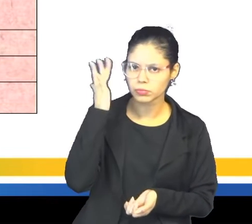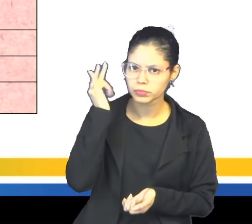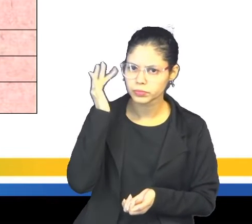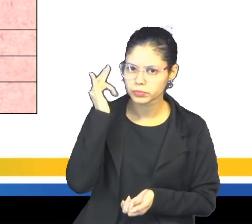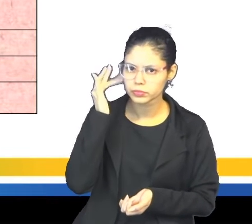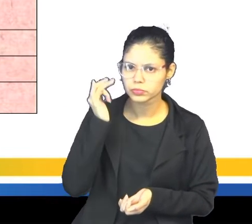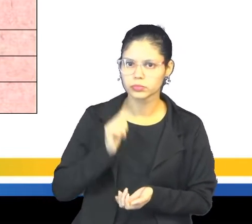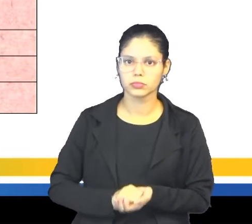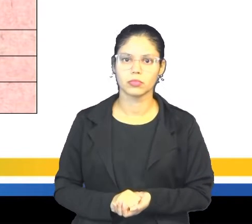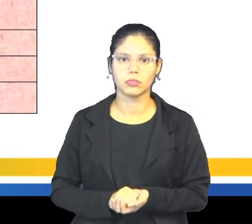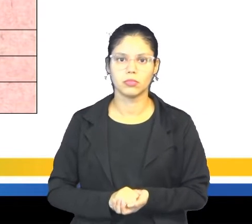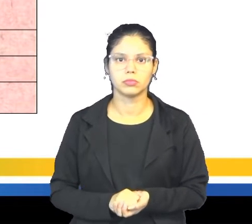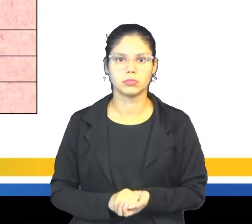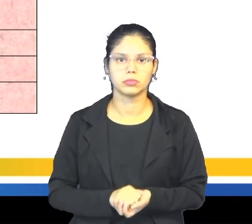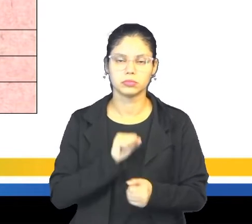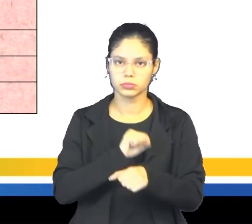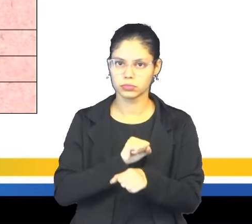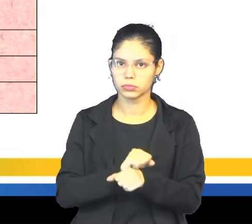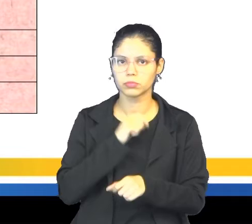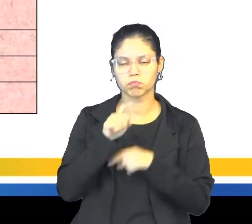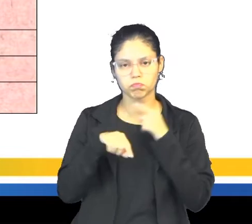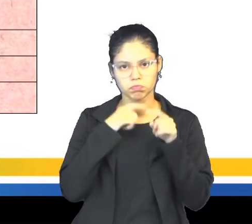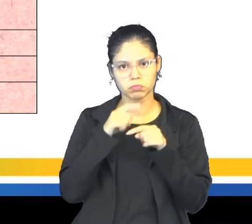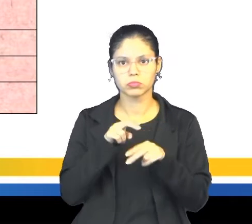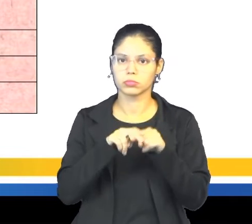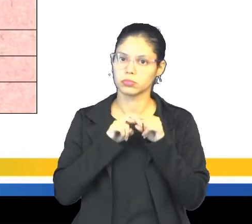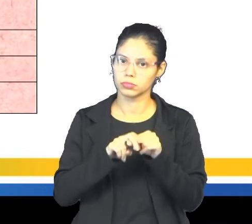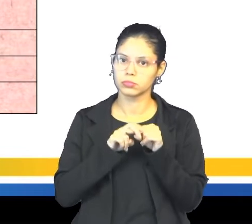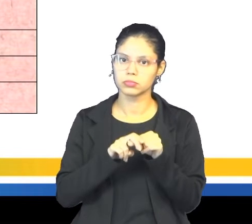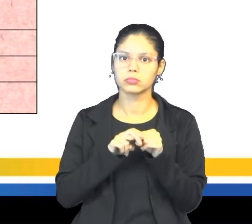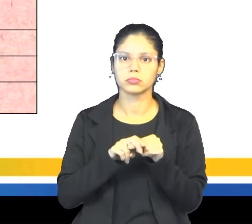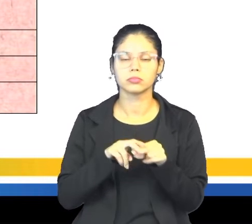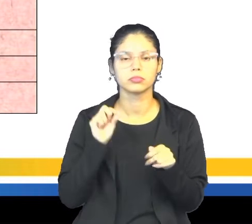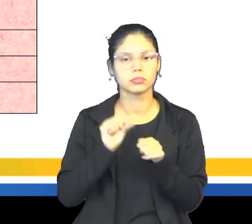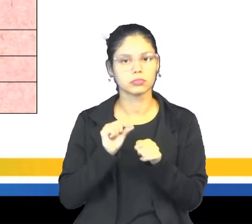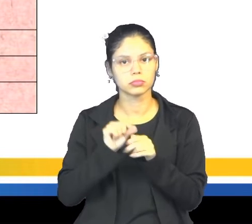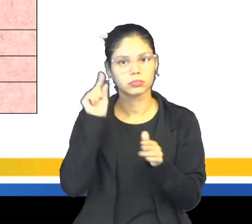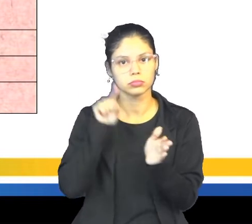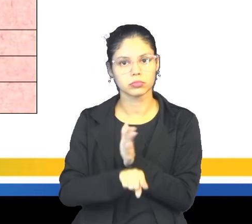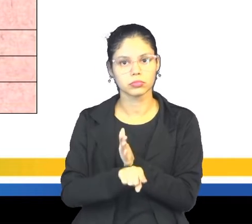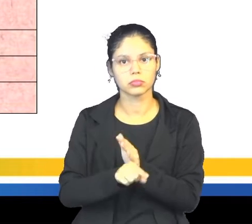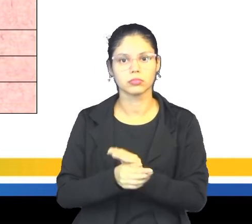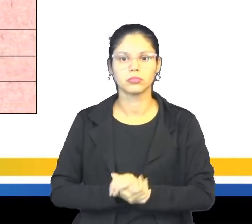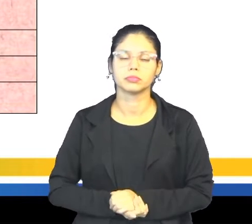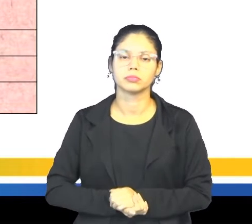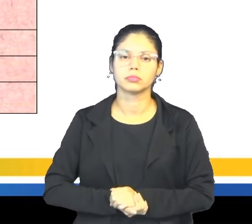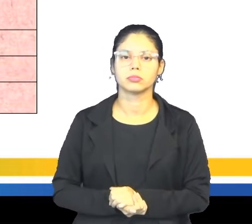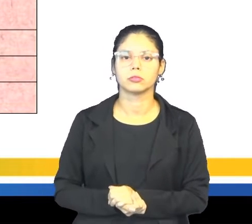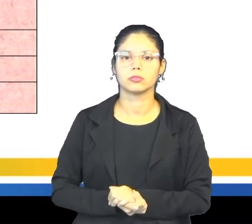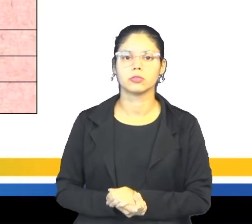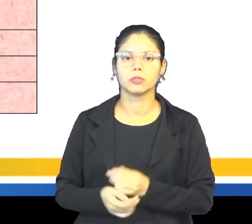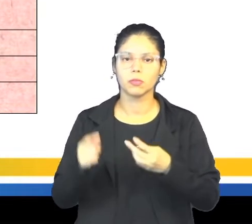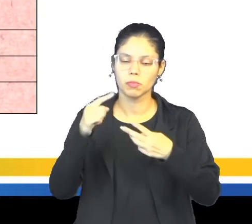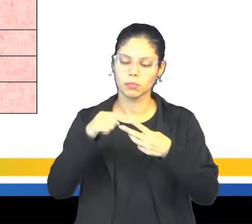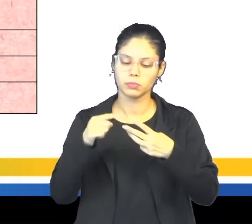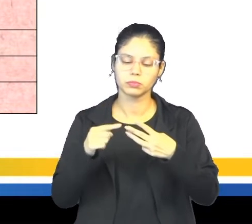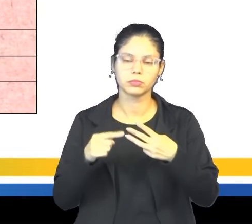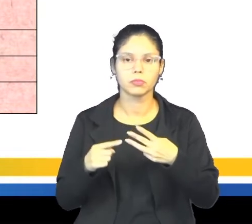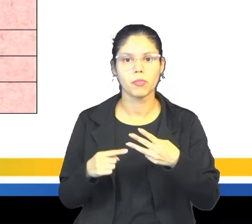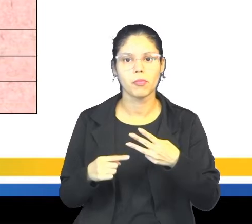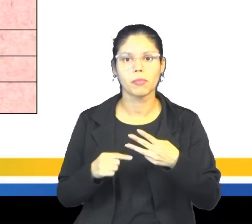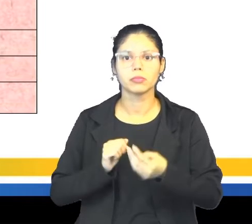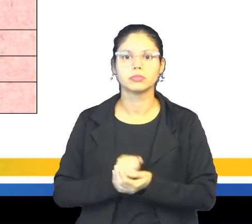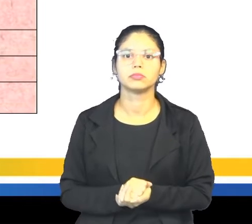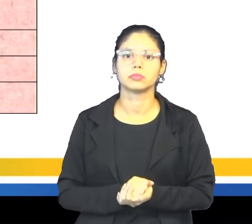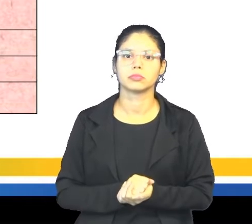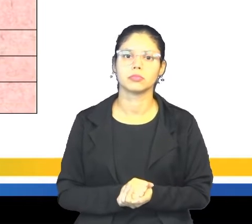caso aí você, né, expressa aí uma dúvida, portanto, você vai fazer uma pergunta. Né? Nós tivemos essas 3 últimas frases aí